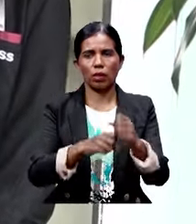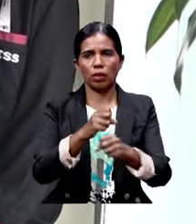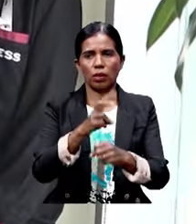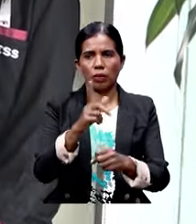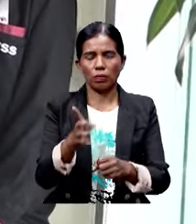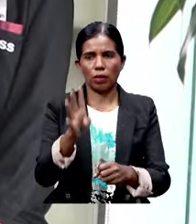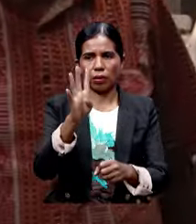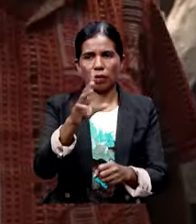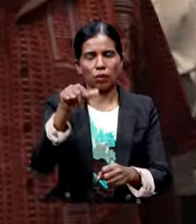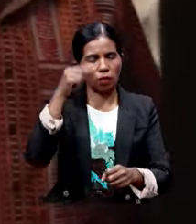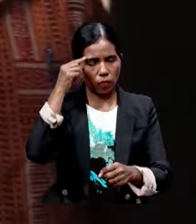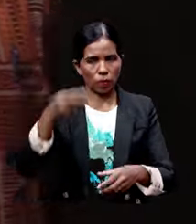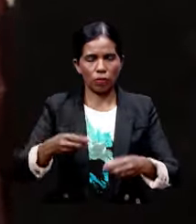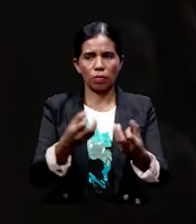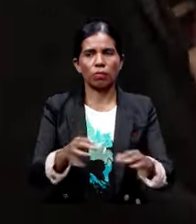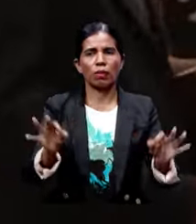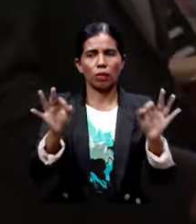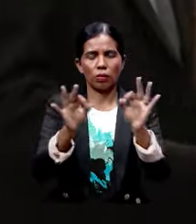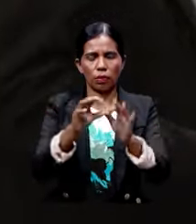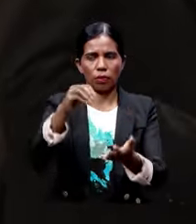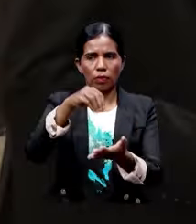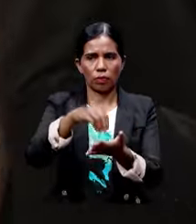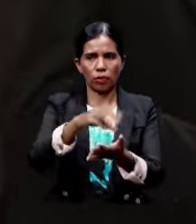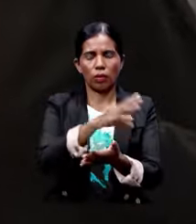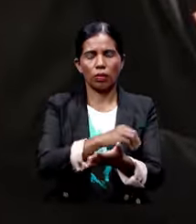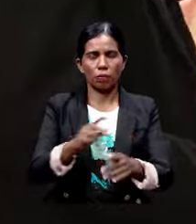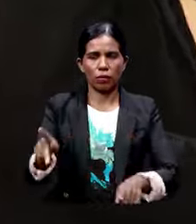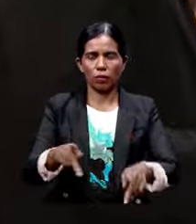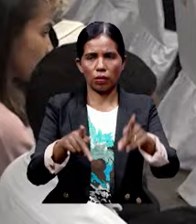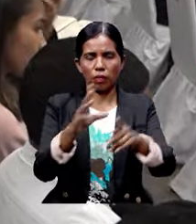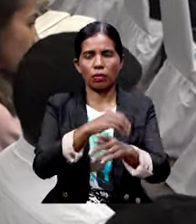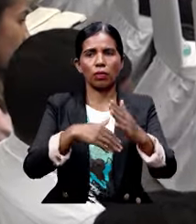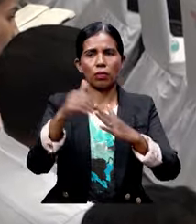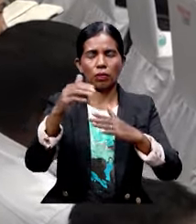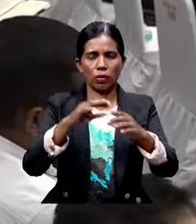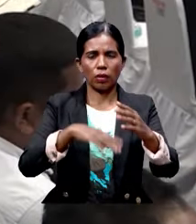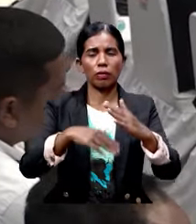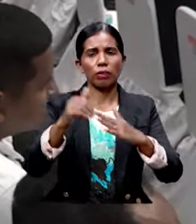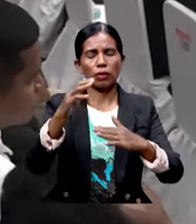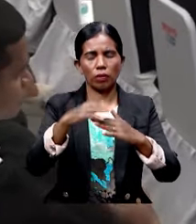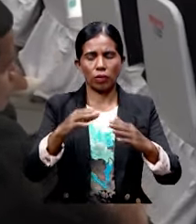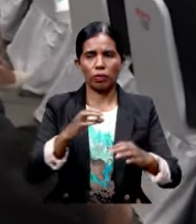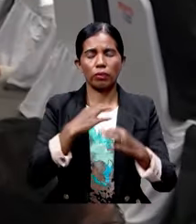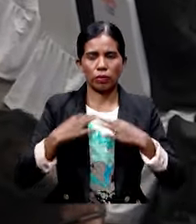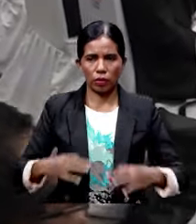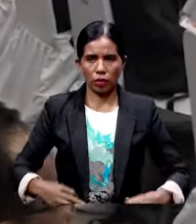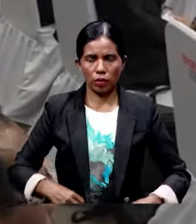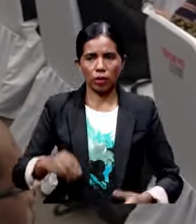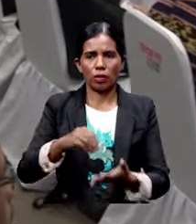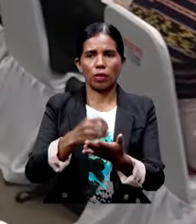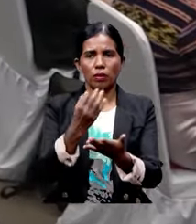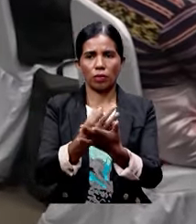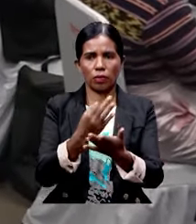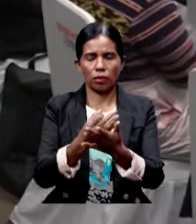Recinato. Governo foi prioridade mos para investimento público na construção de infraestrutura física, onde aloca